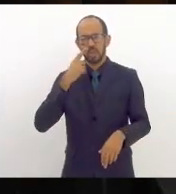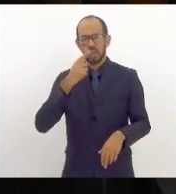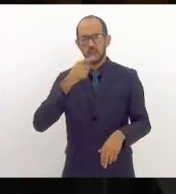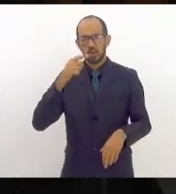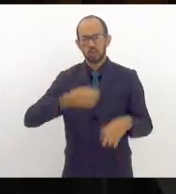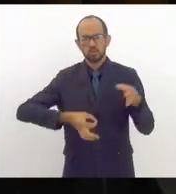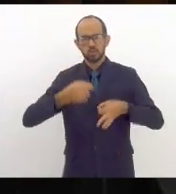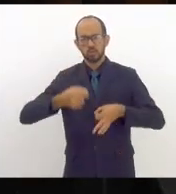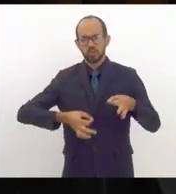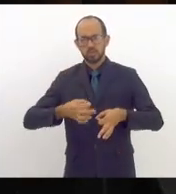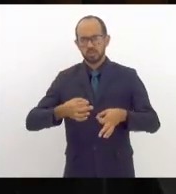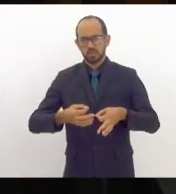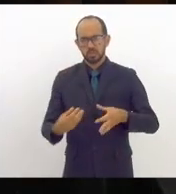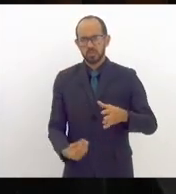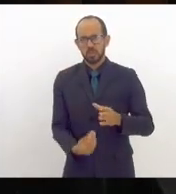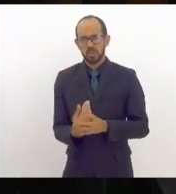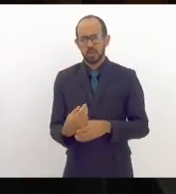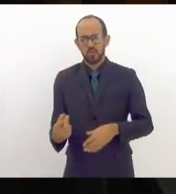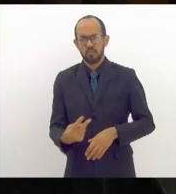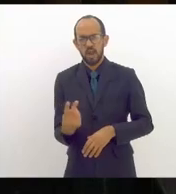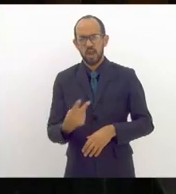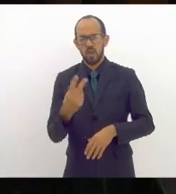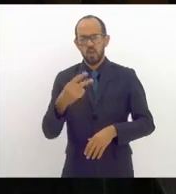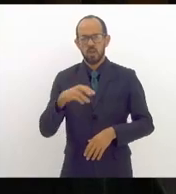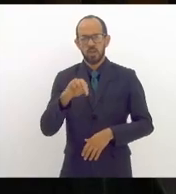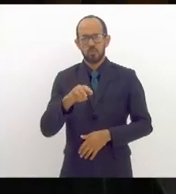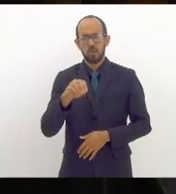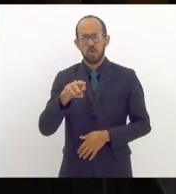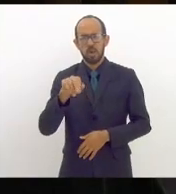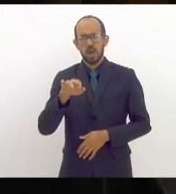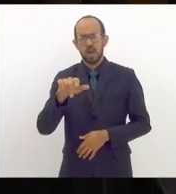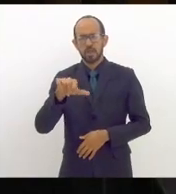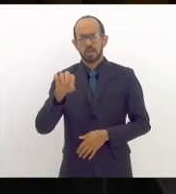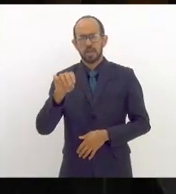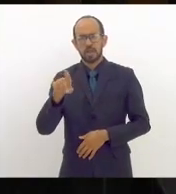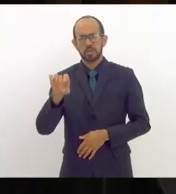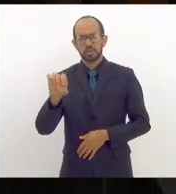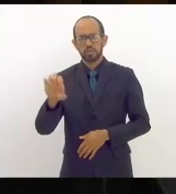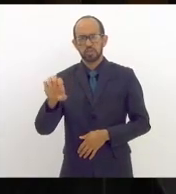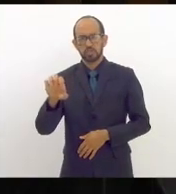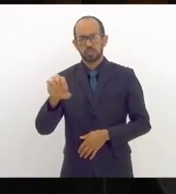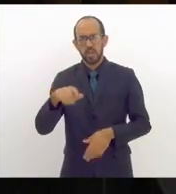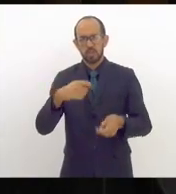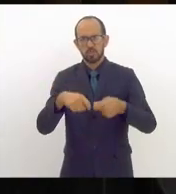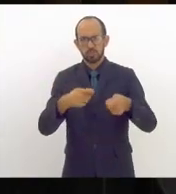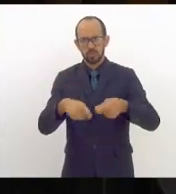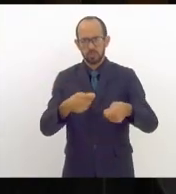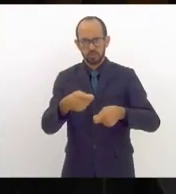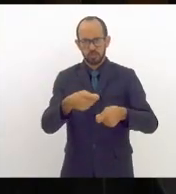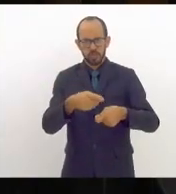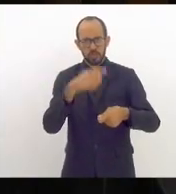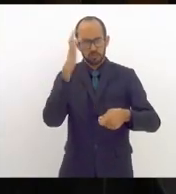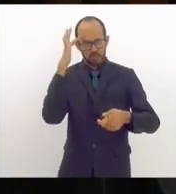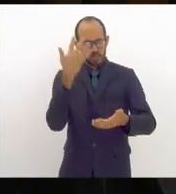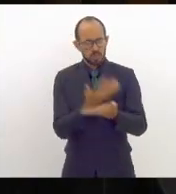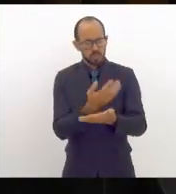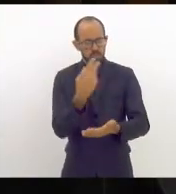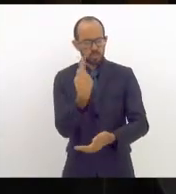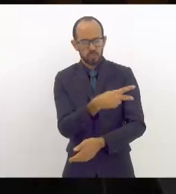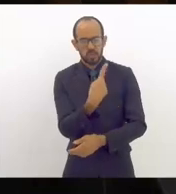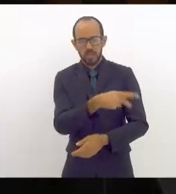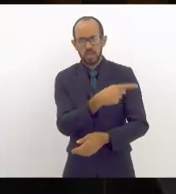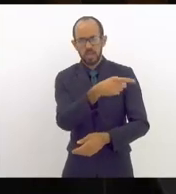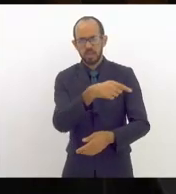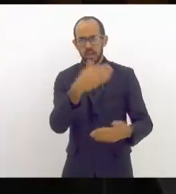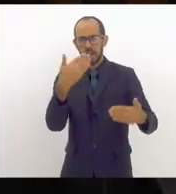a gente que valoriza o princípio da moralidade administrativa e aí numa decisão monocrática ele vai lá e acaba